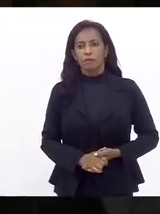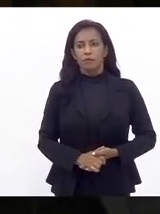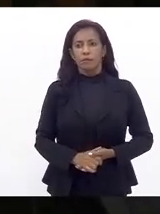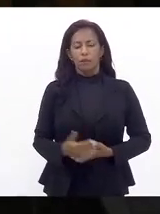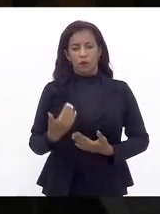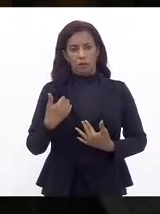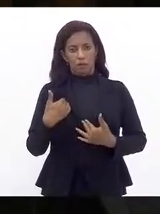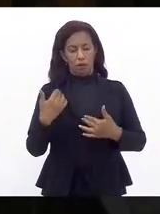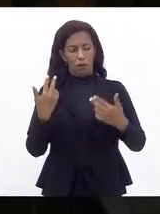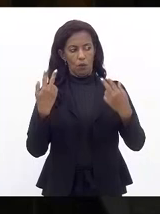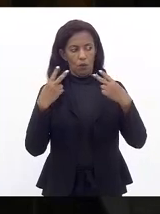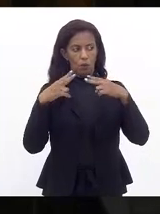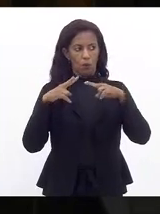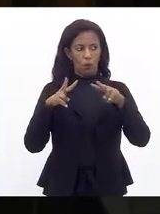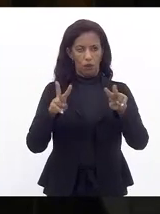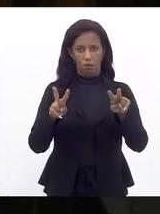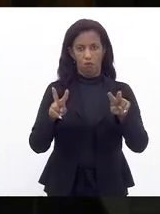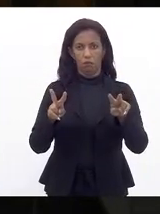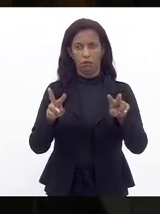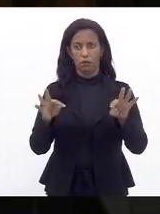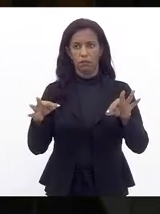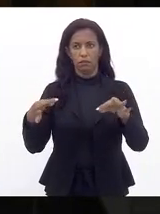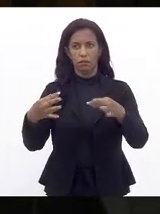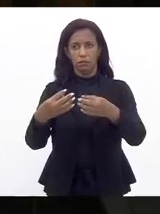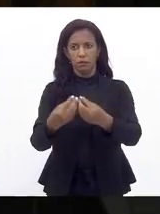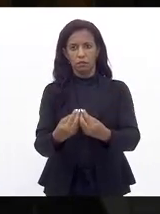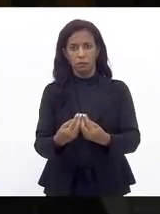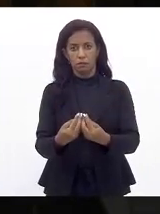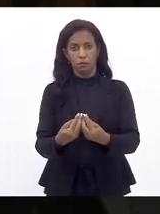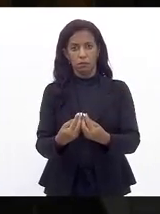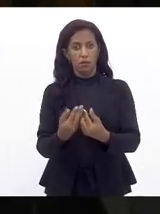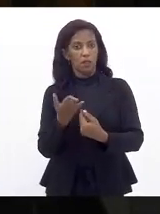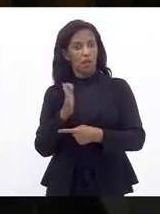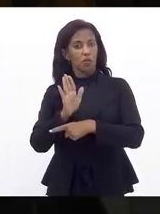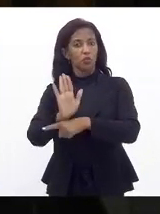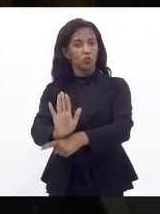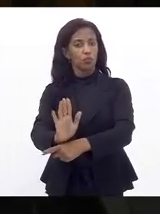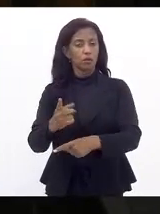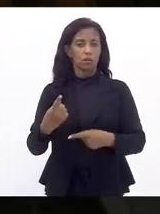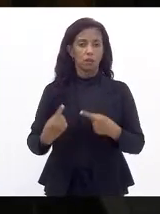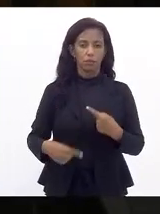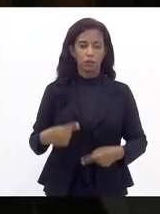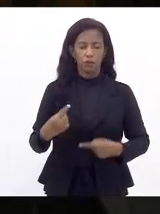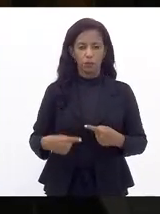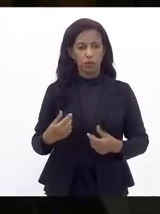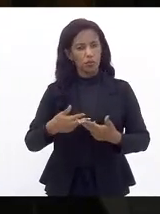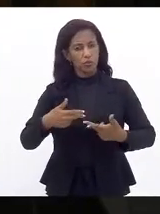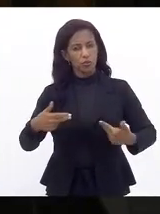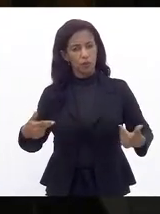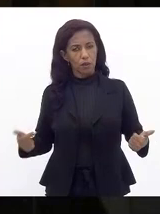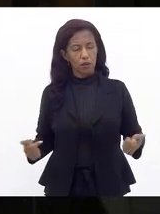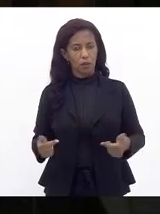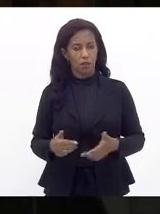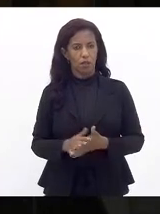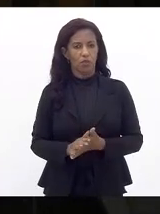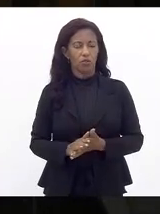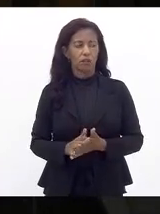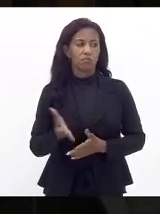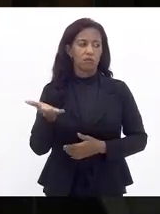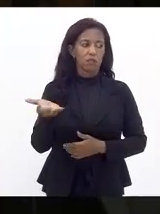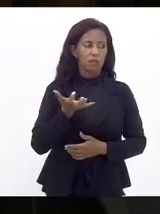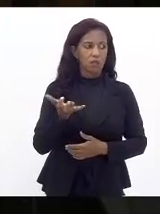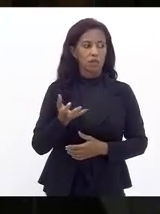o meu olhar atento, o meu olhar em defesa da política de qualidade que se